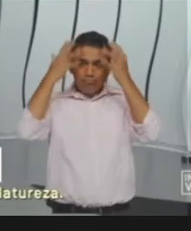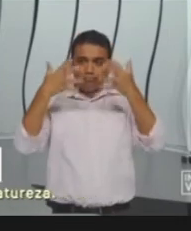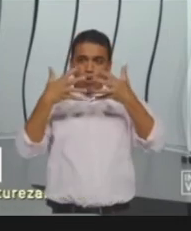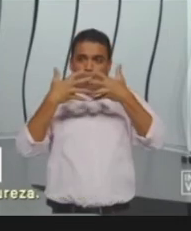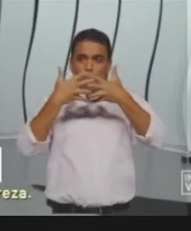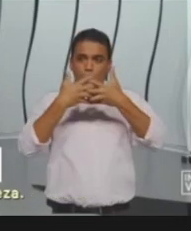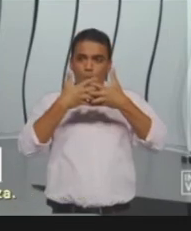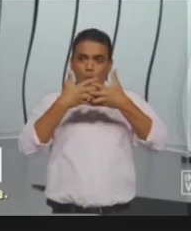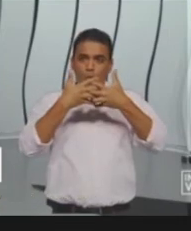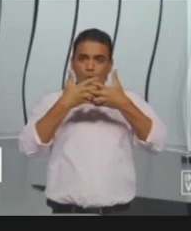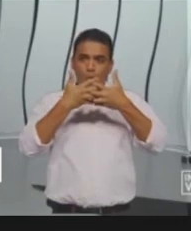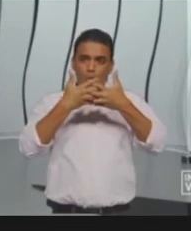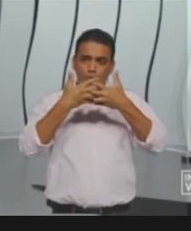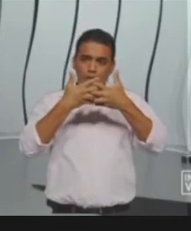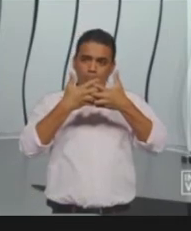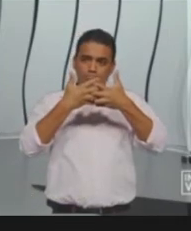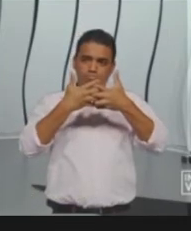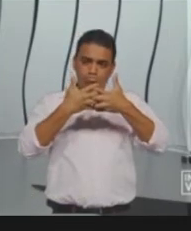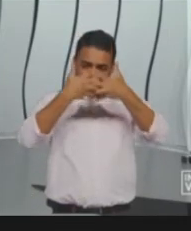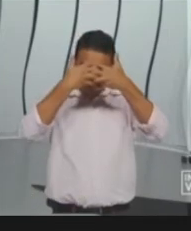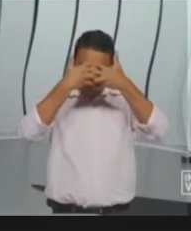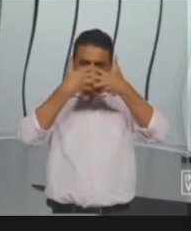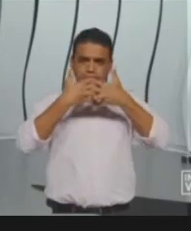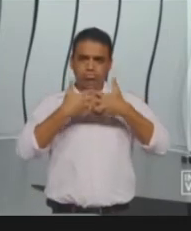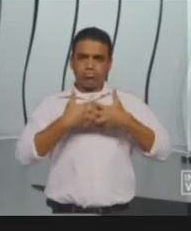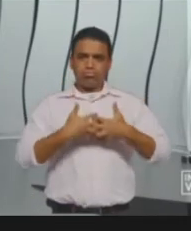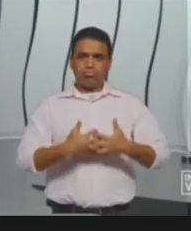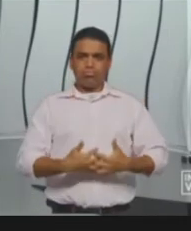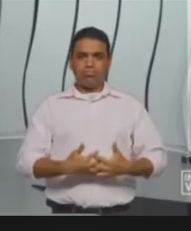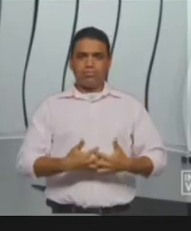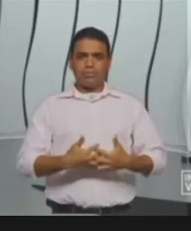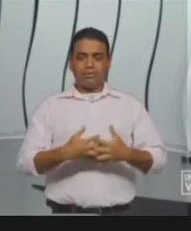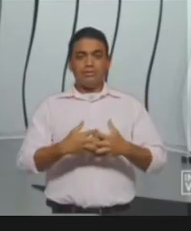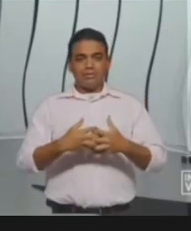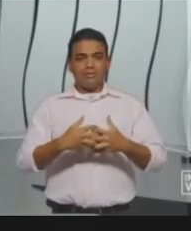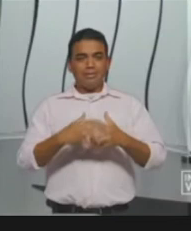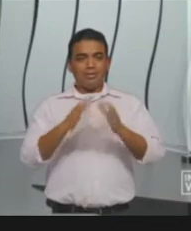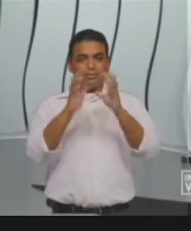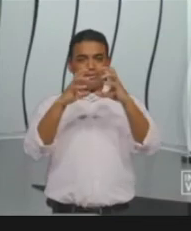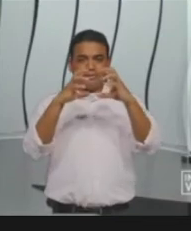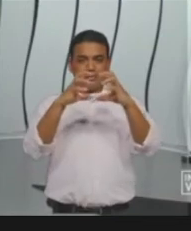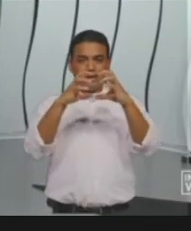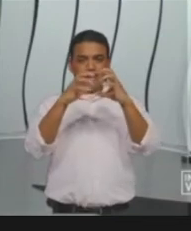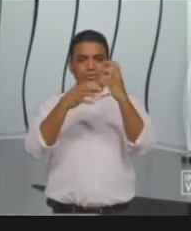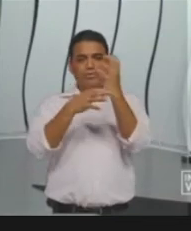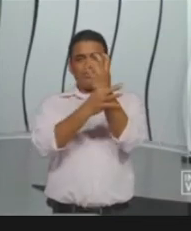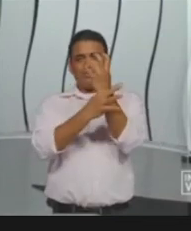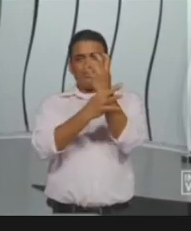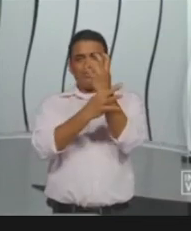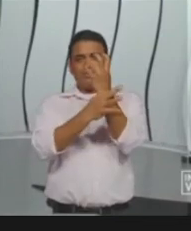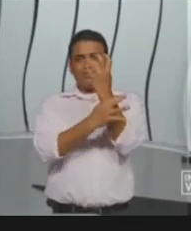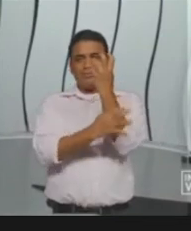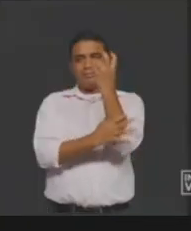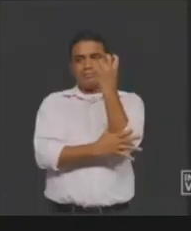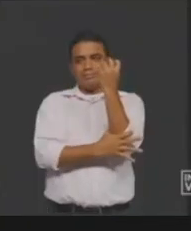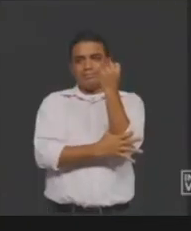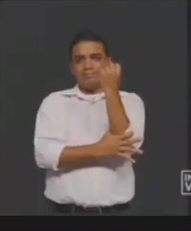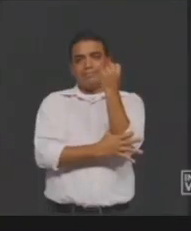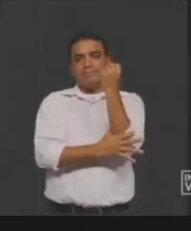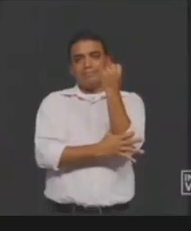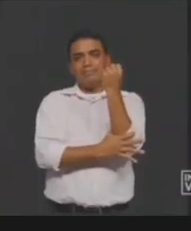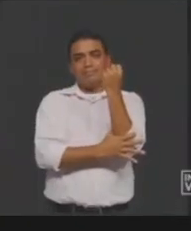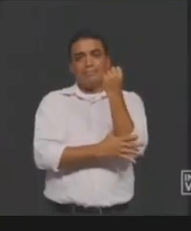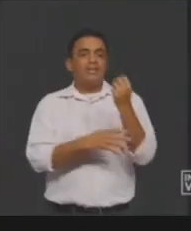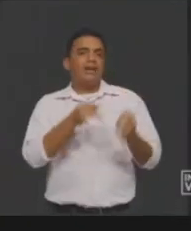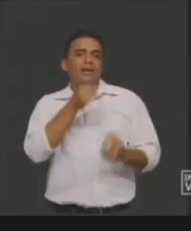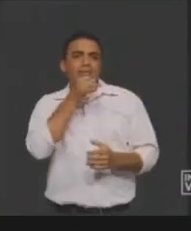coluna vertebral que segue aqui no meio das nossas costas. E aqui nós temos aqui uma figura com vários exemplos,